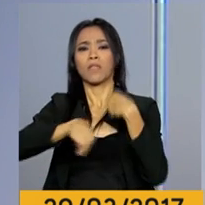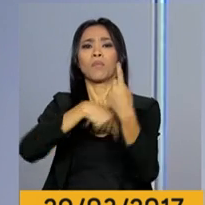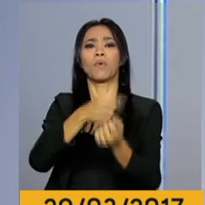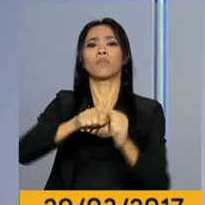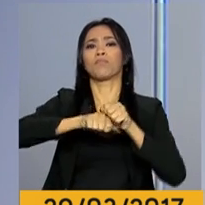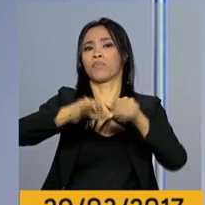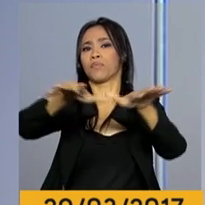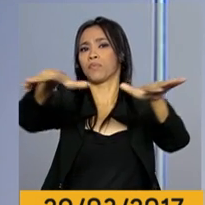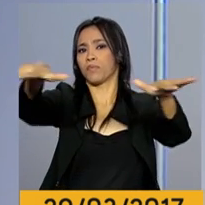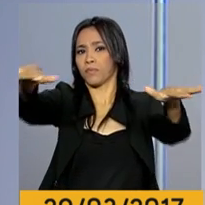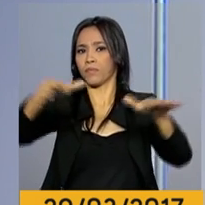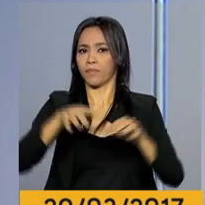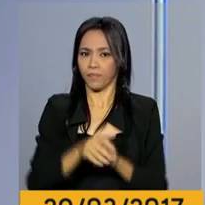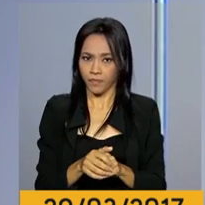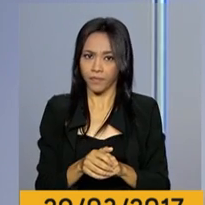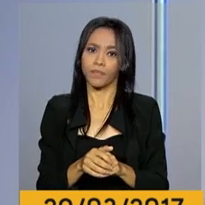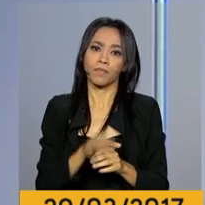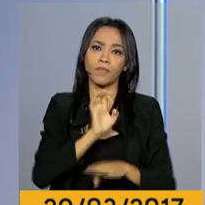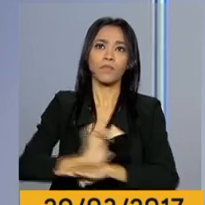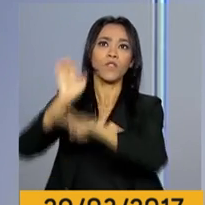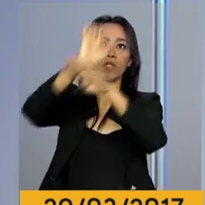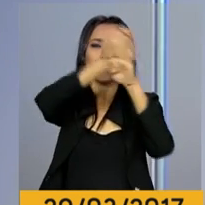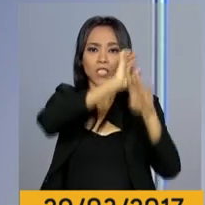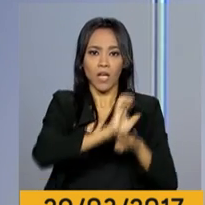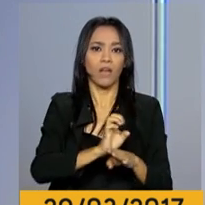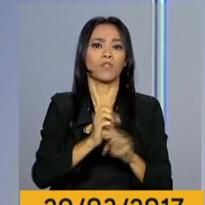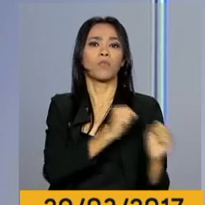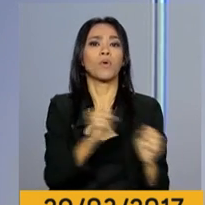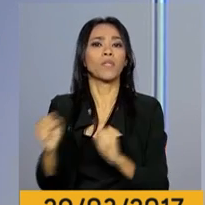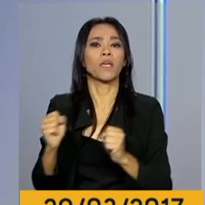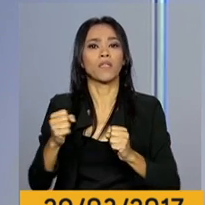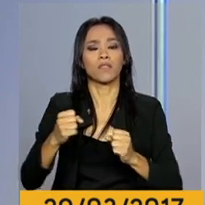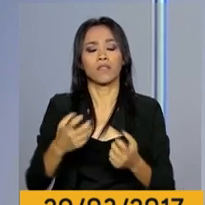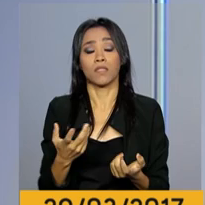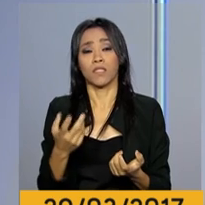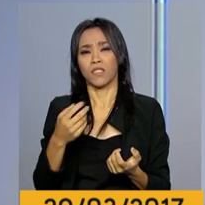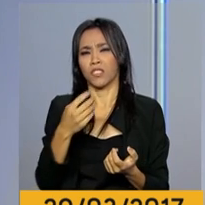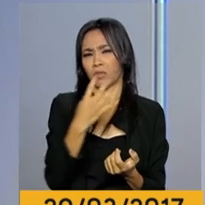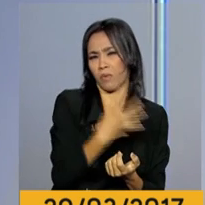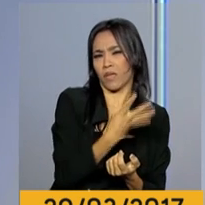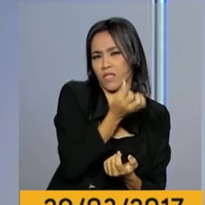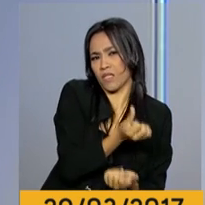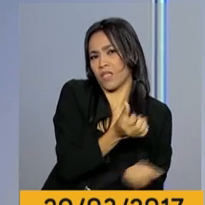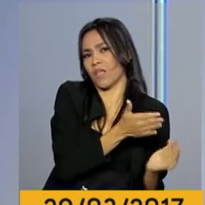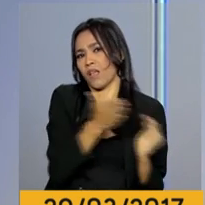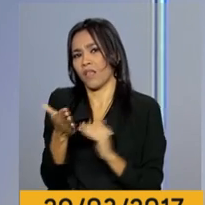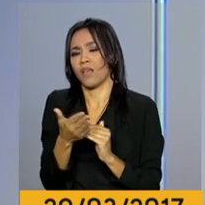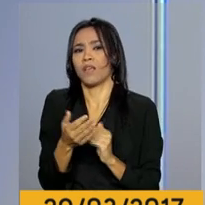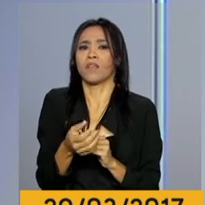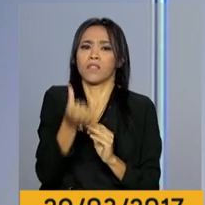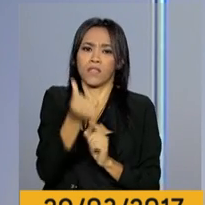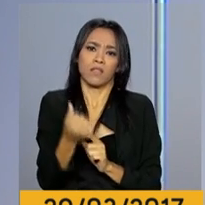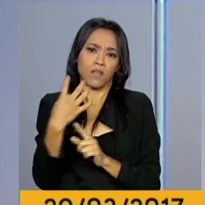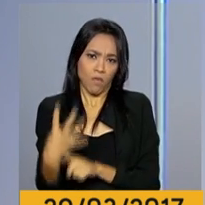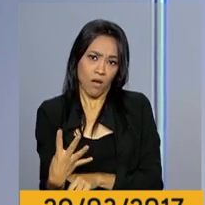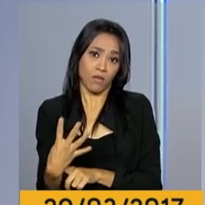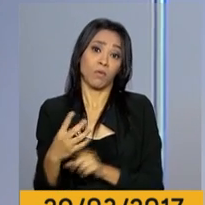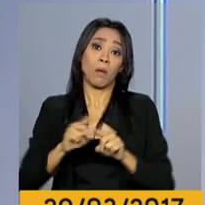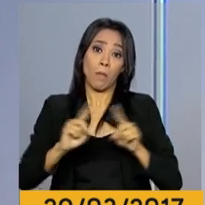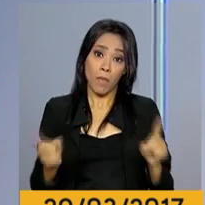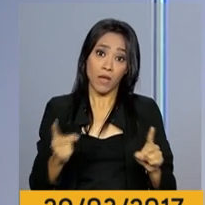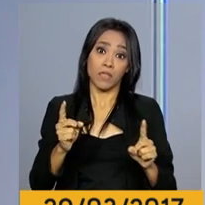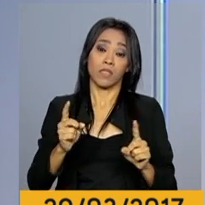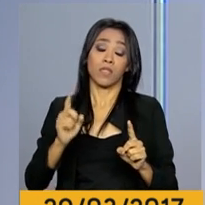no plano jurídico que perdurou de 46 a 64 mas a nossa vocação